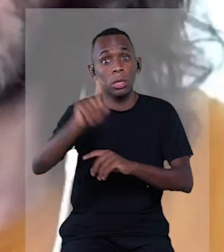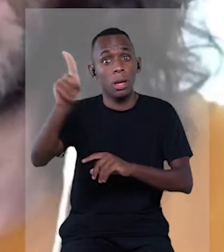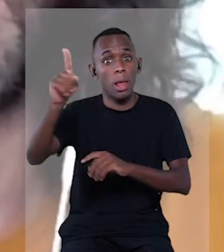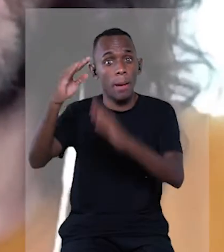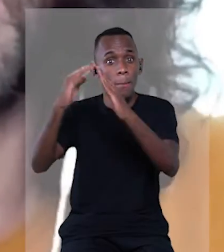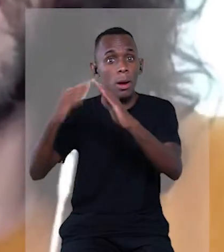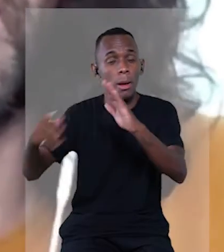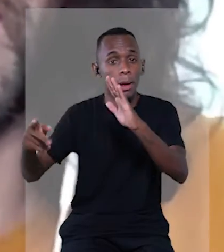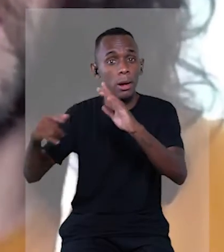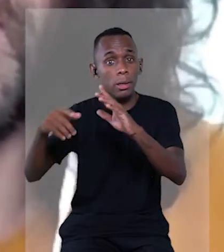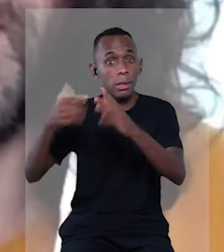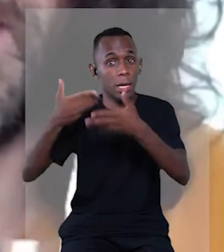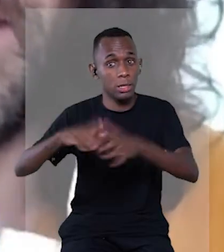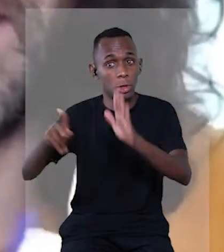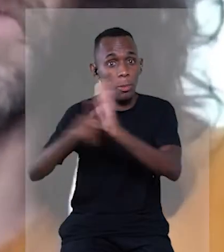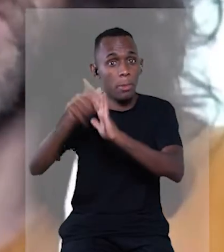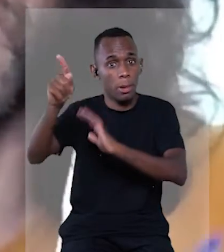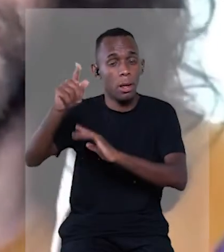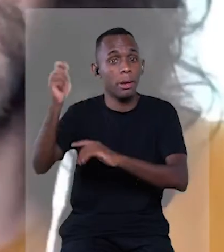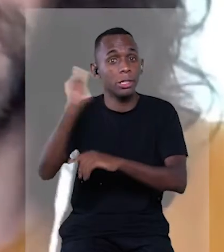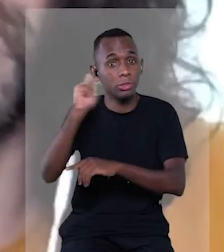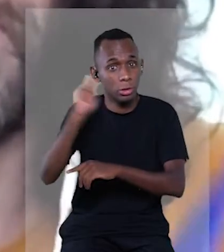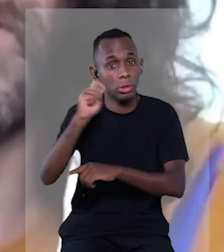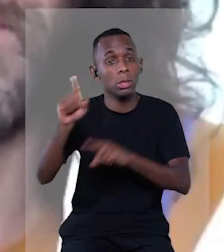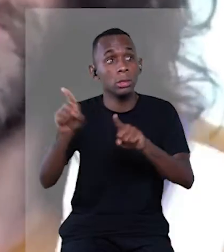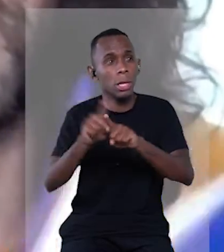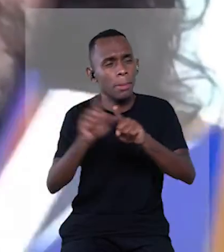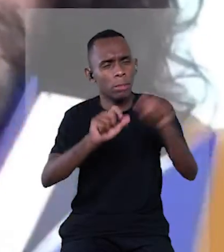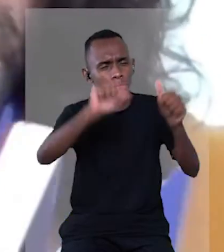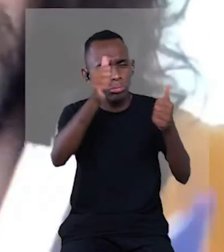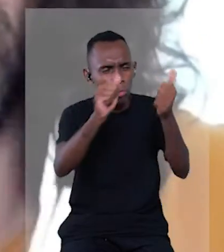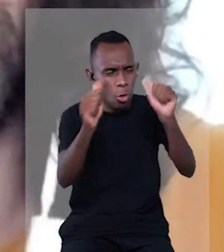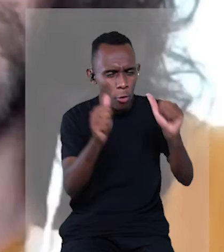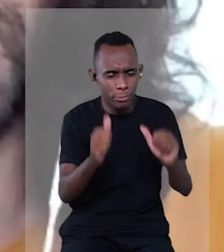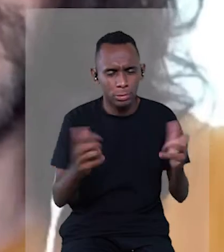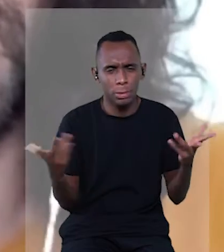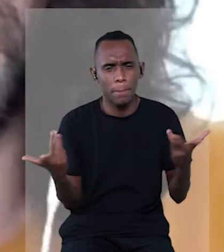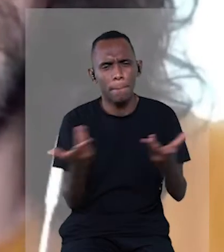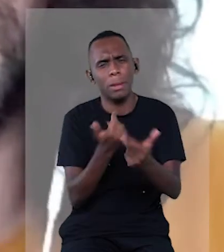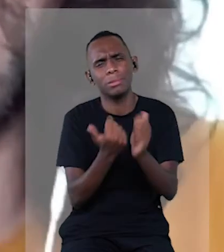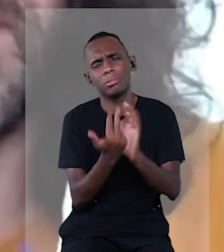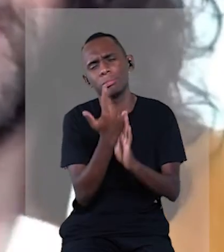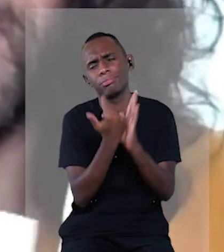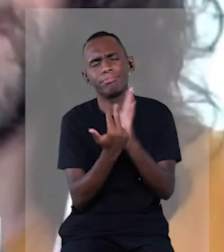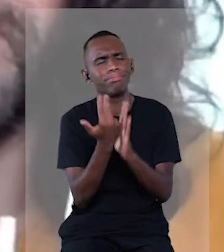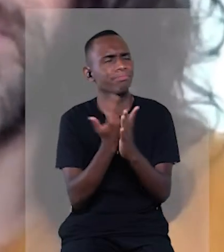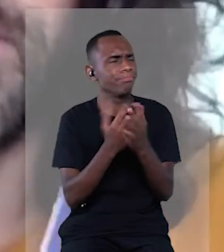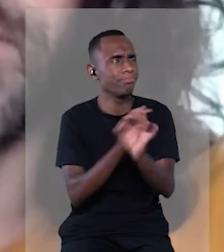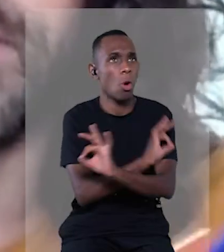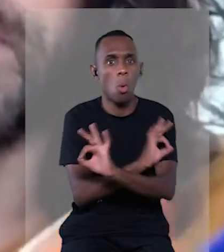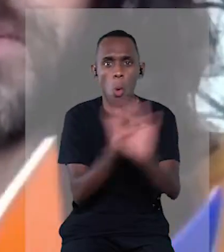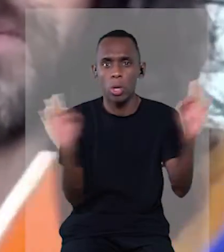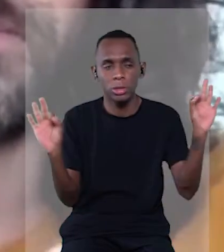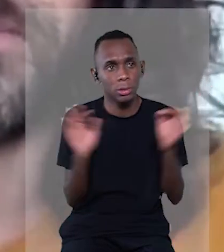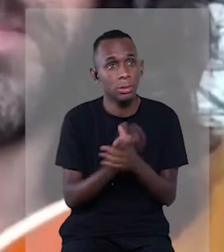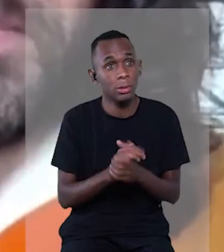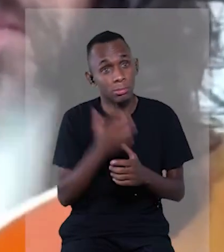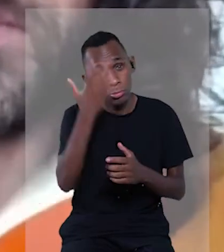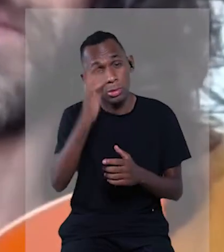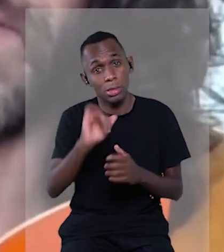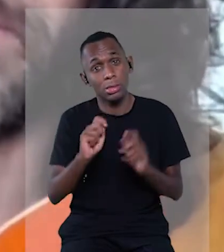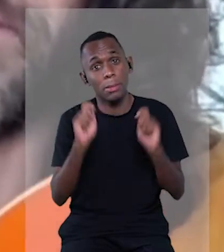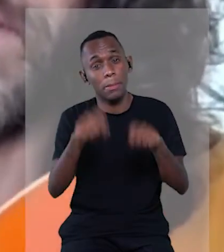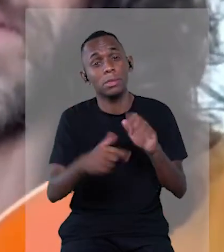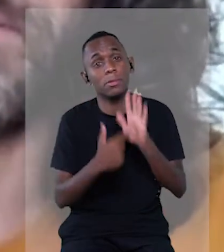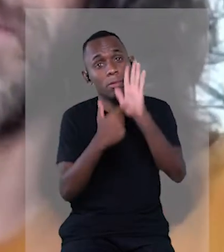Belo Horizonte, Hum. e ele é escultor também, faz esculturas maravilhosas e ilustrações, assim, maravilhosas.